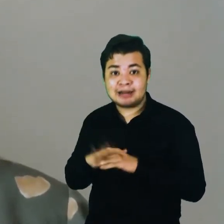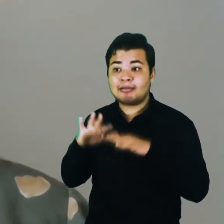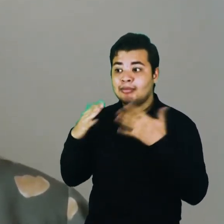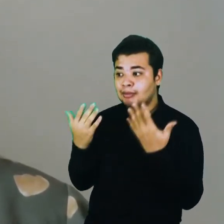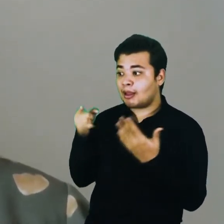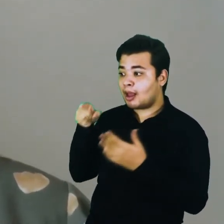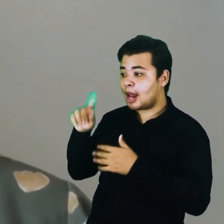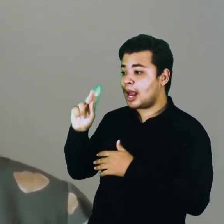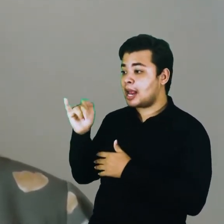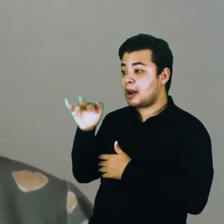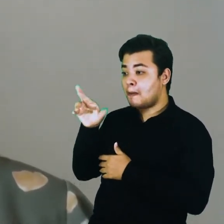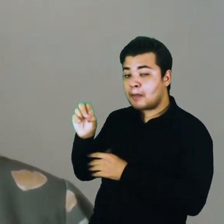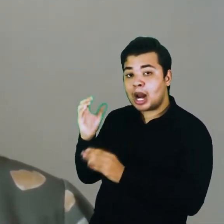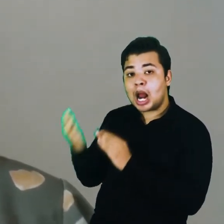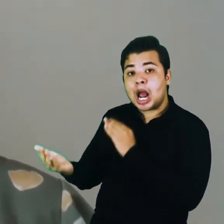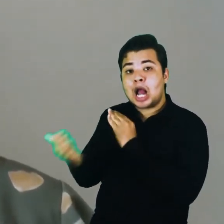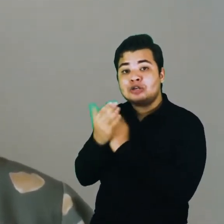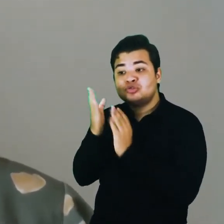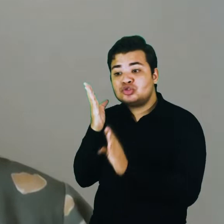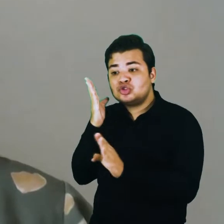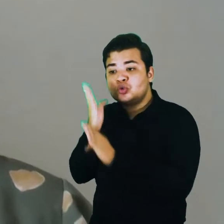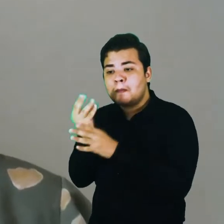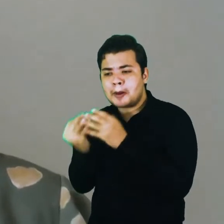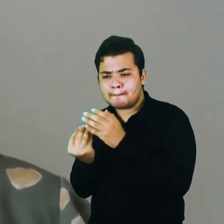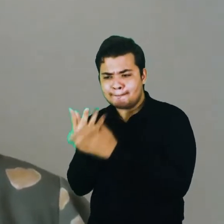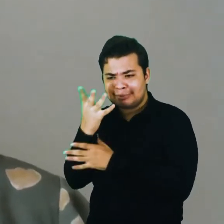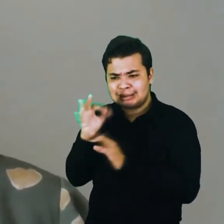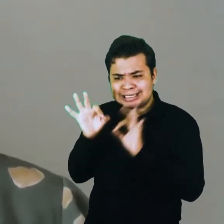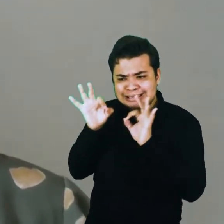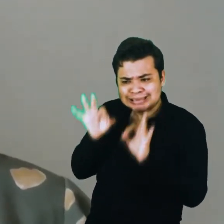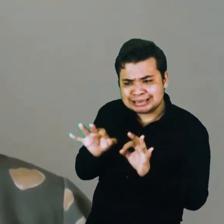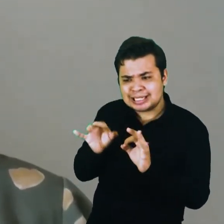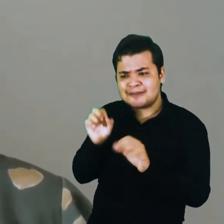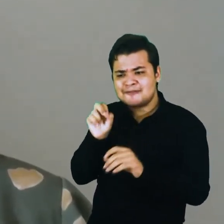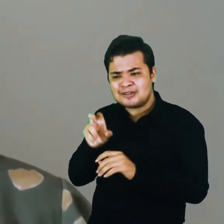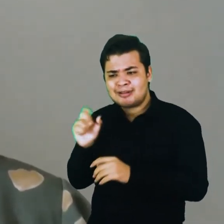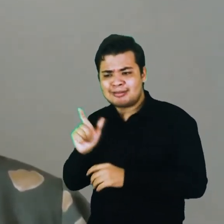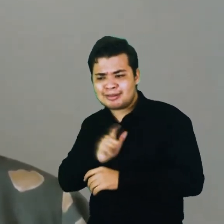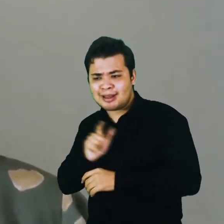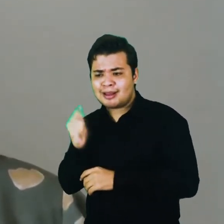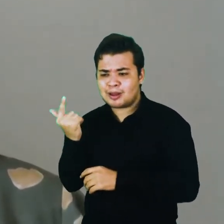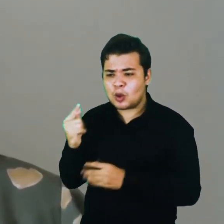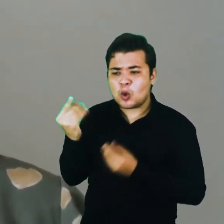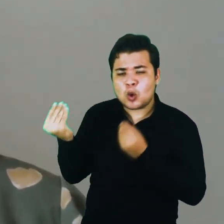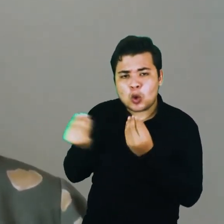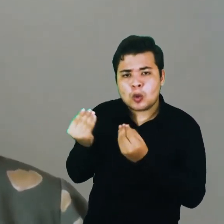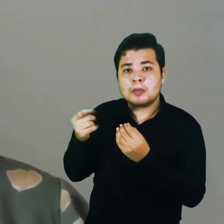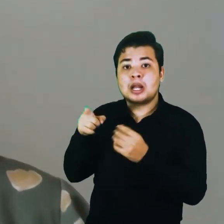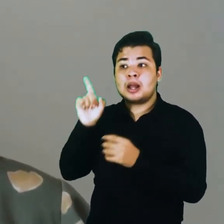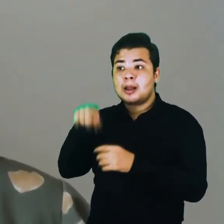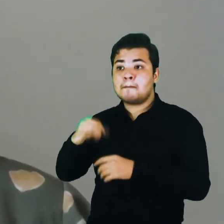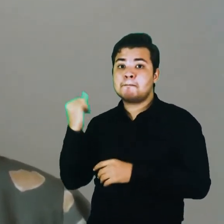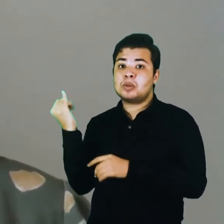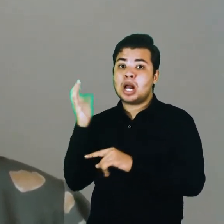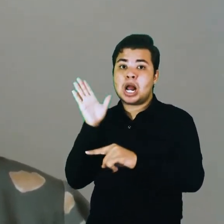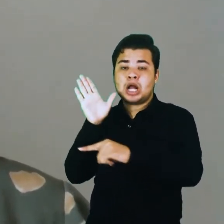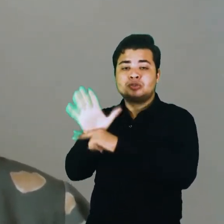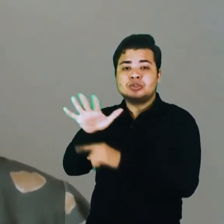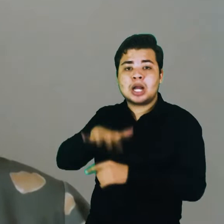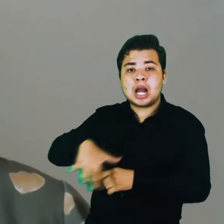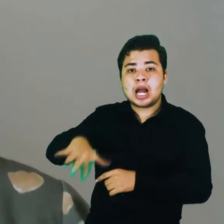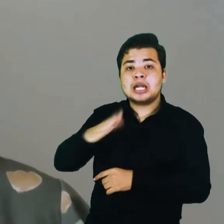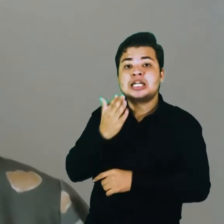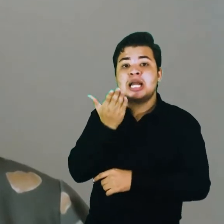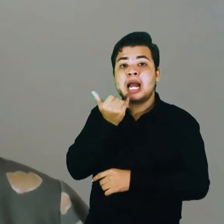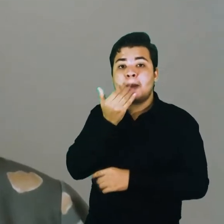dessas espécies, e isso tem um impacto econômico direto em toda a cadeia de produção de alimentos no país. Então,